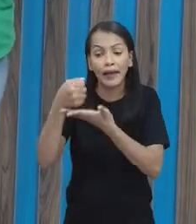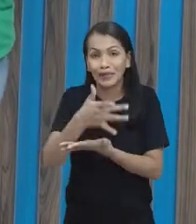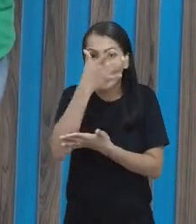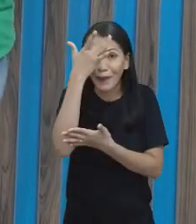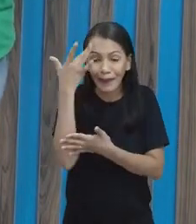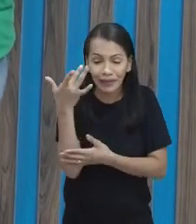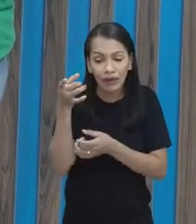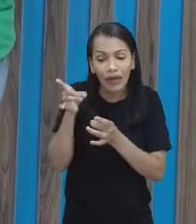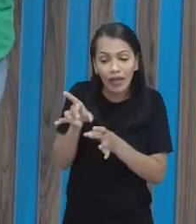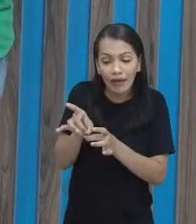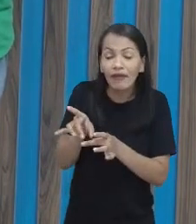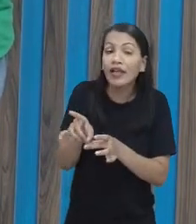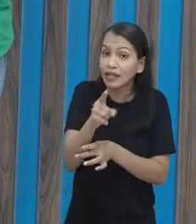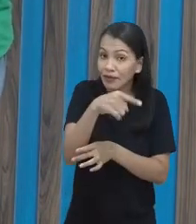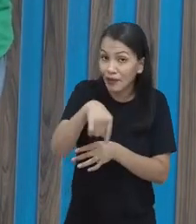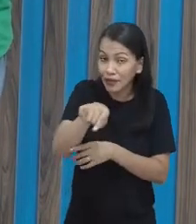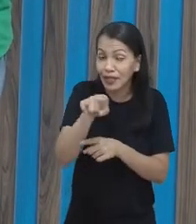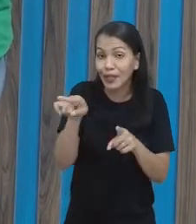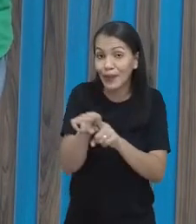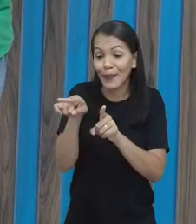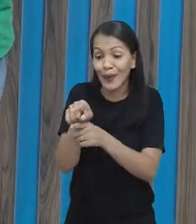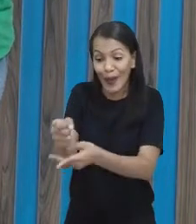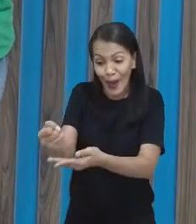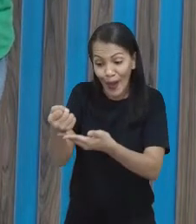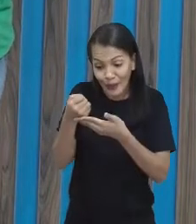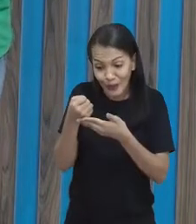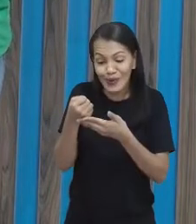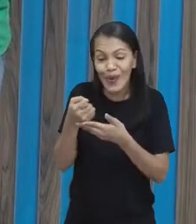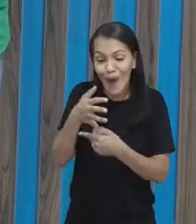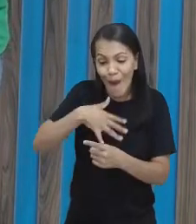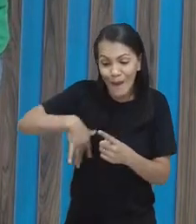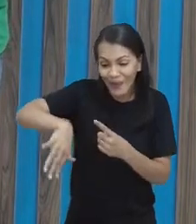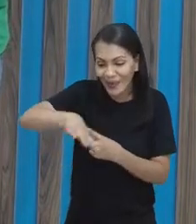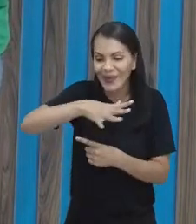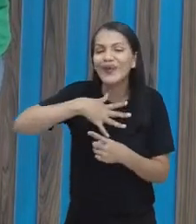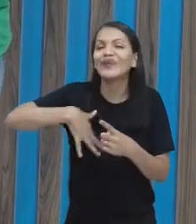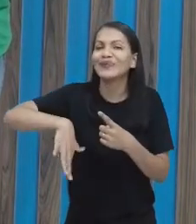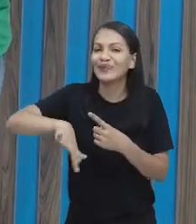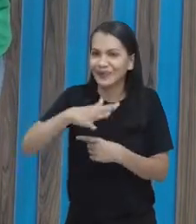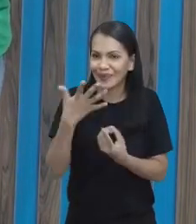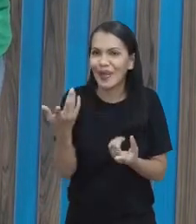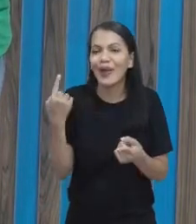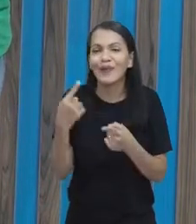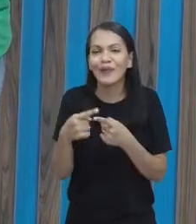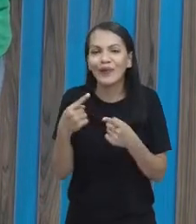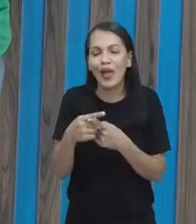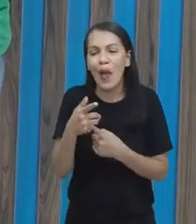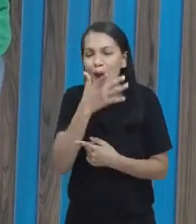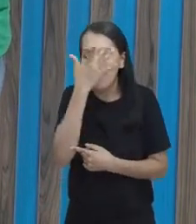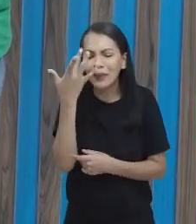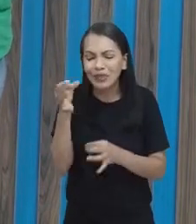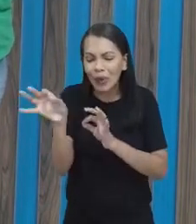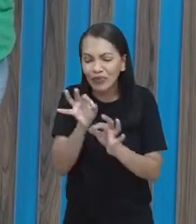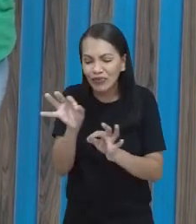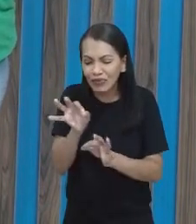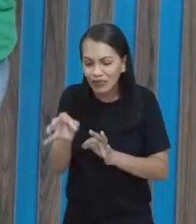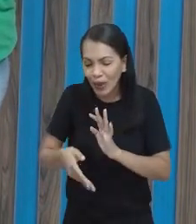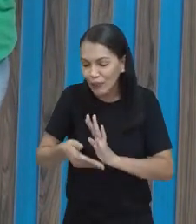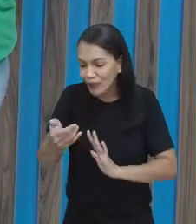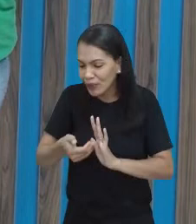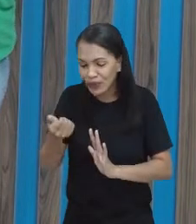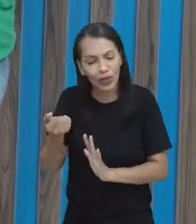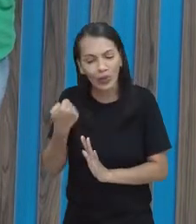produtor local, tá certo? Que trabalha tanto ali para deixar aquele alimento, né, sem essa utilização